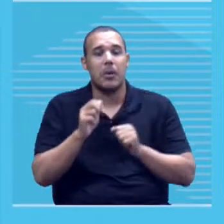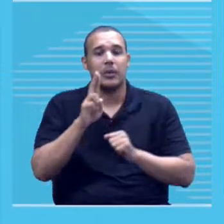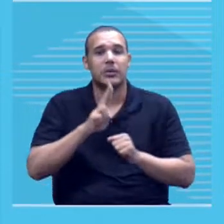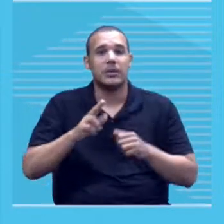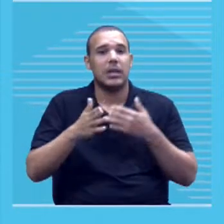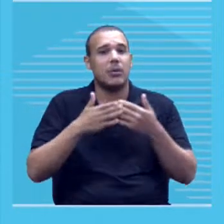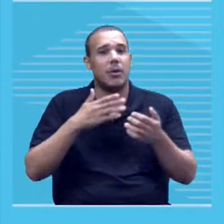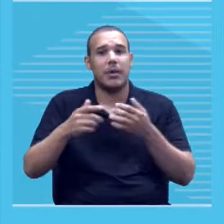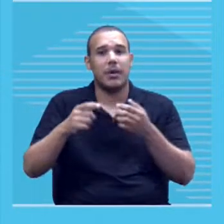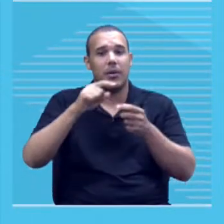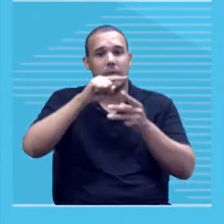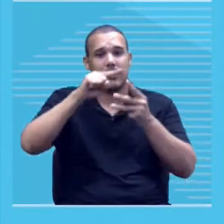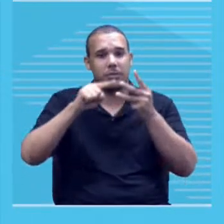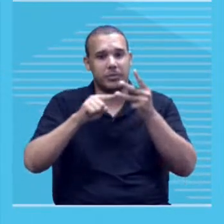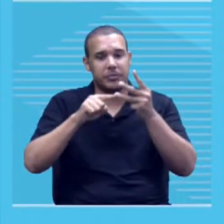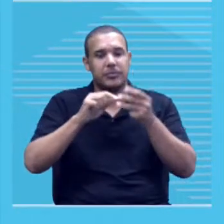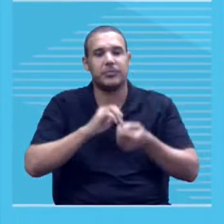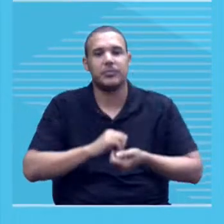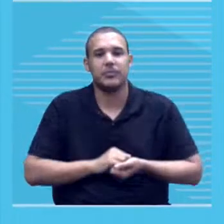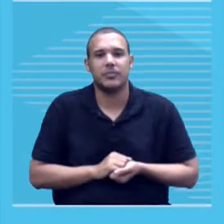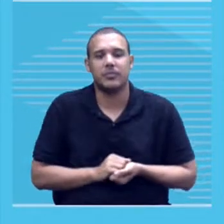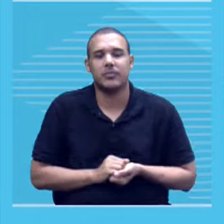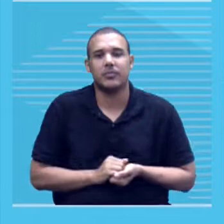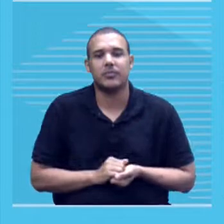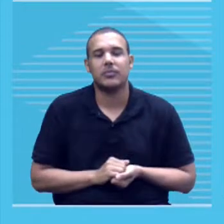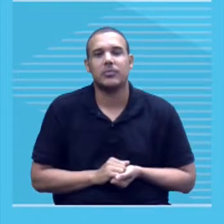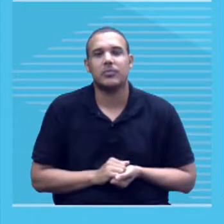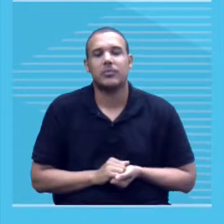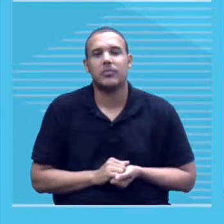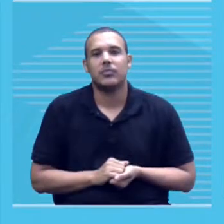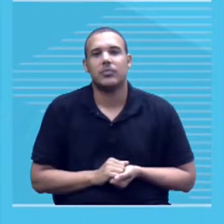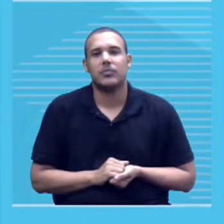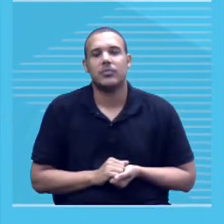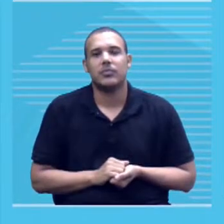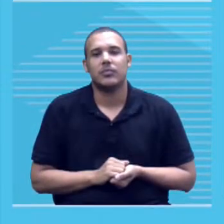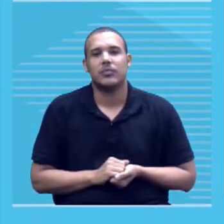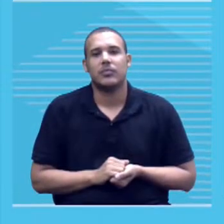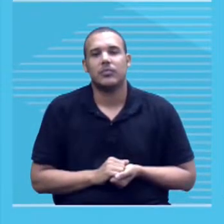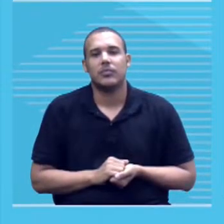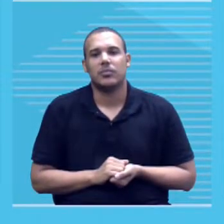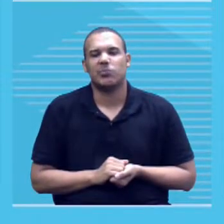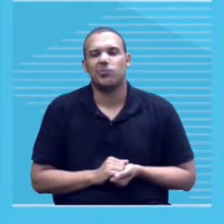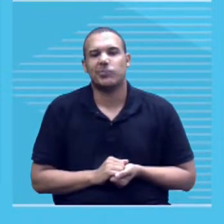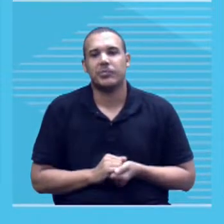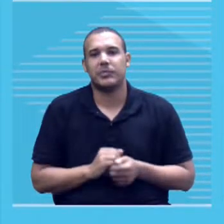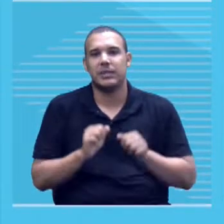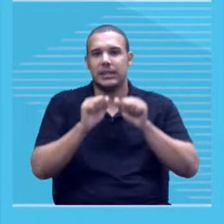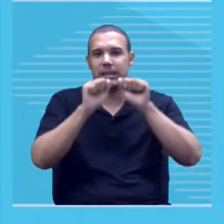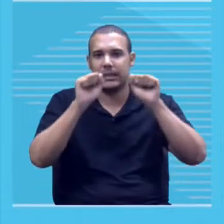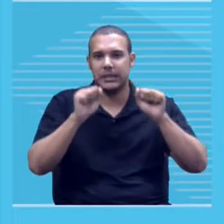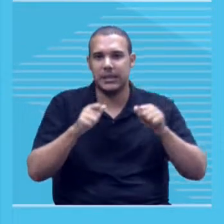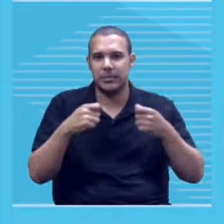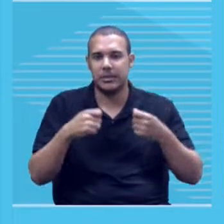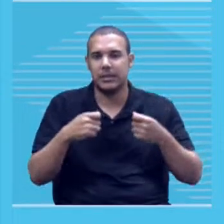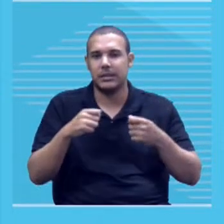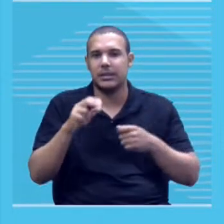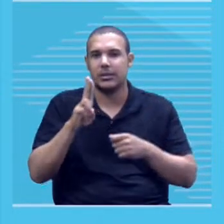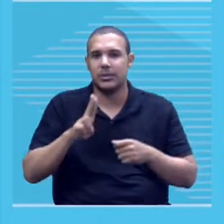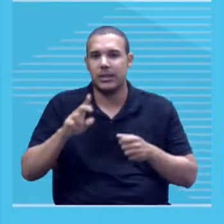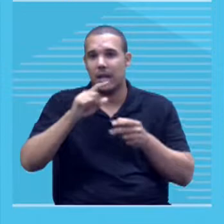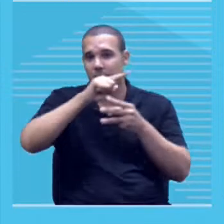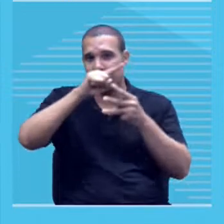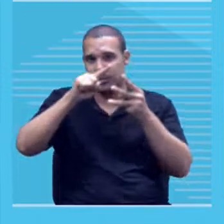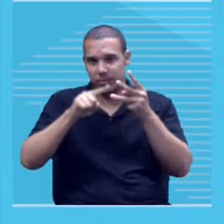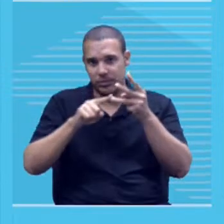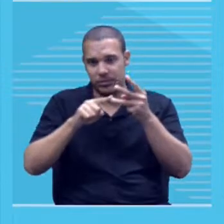falo qualquer uma das 3 posições, eu estou dizendo que esse sistema tem que funcionar para qualquer uma delas.